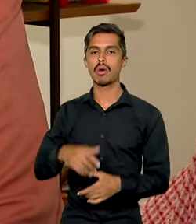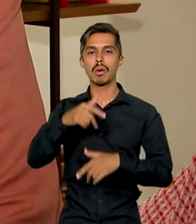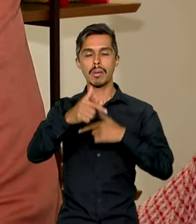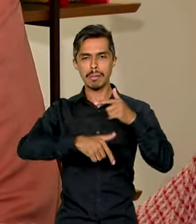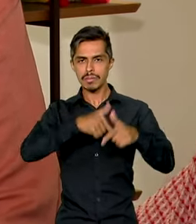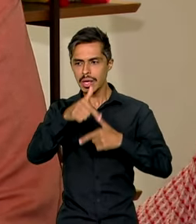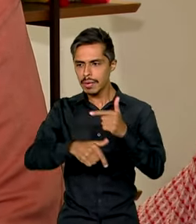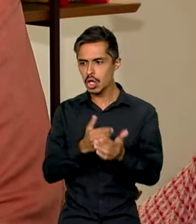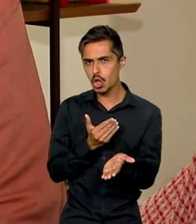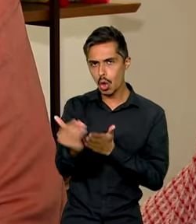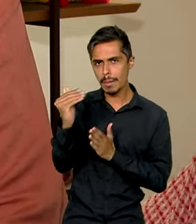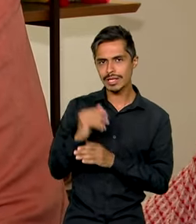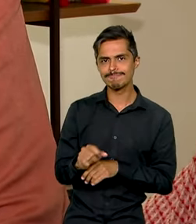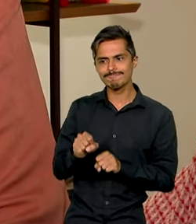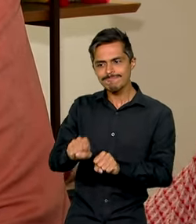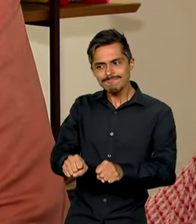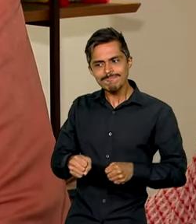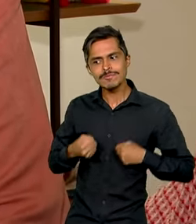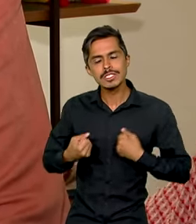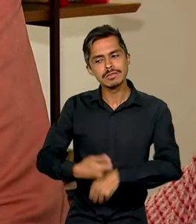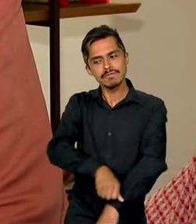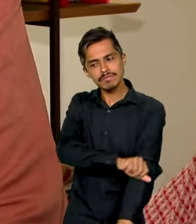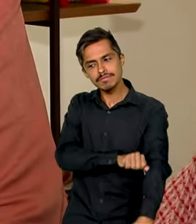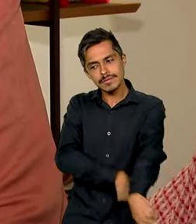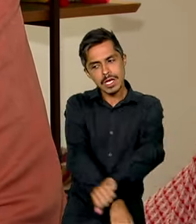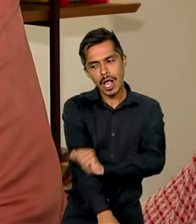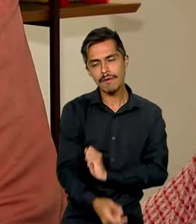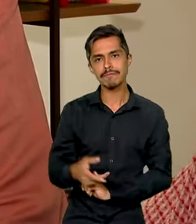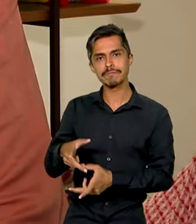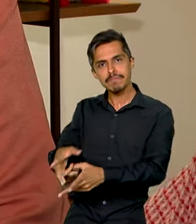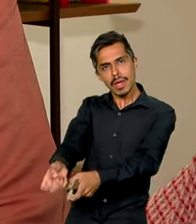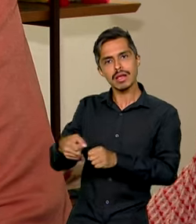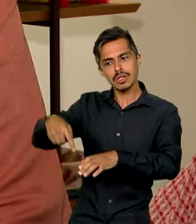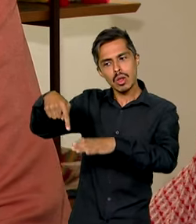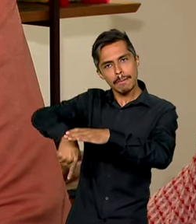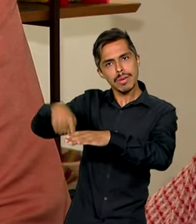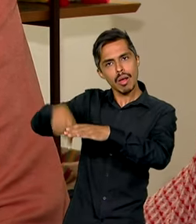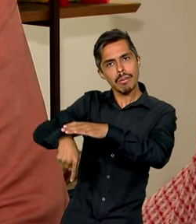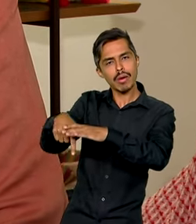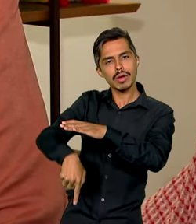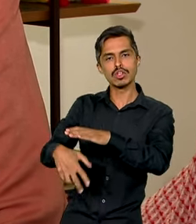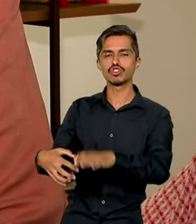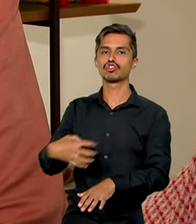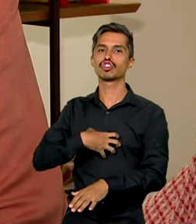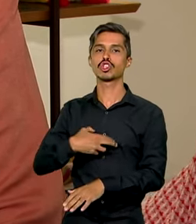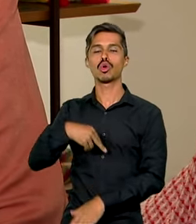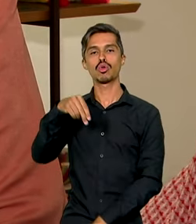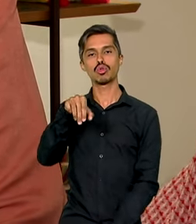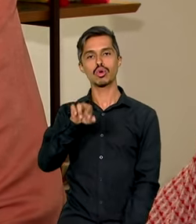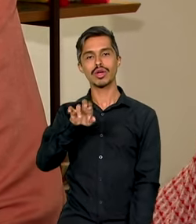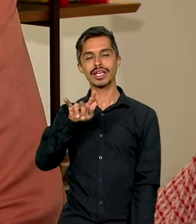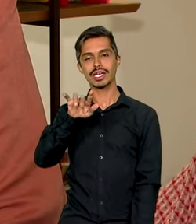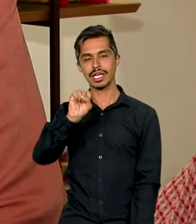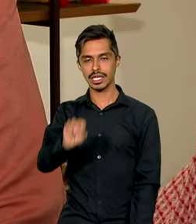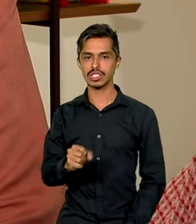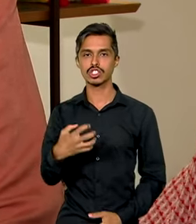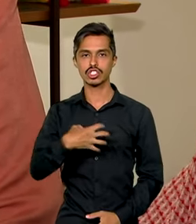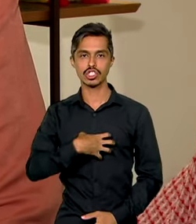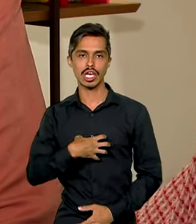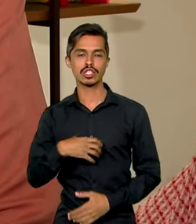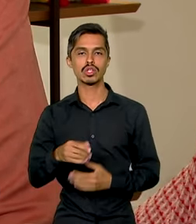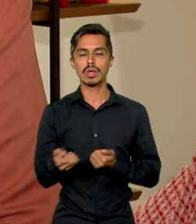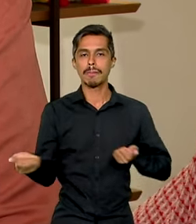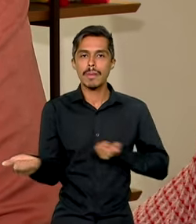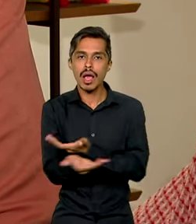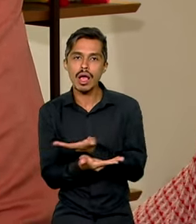primeiro momento para fazer uma exploração no modelo norueguês, um modelo de partilha, ou seja, em